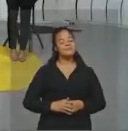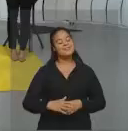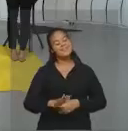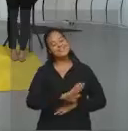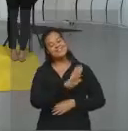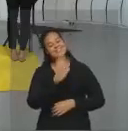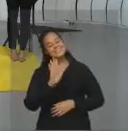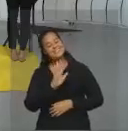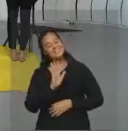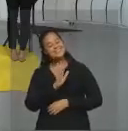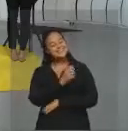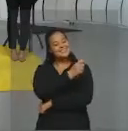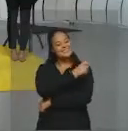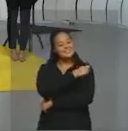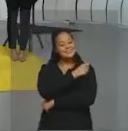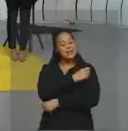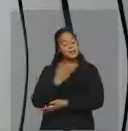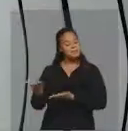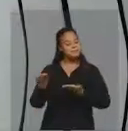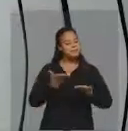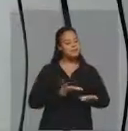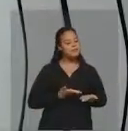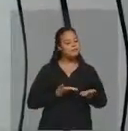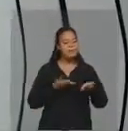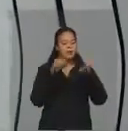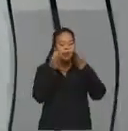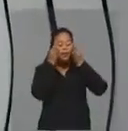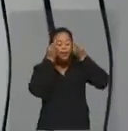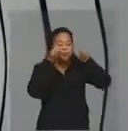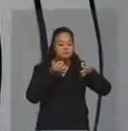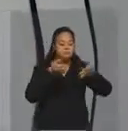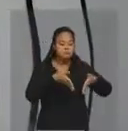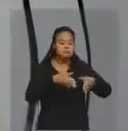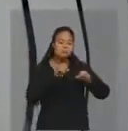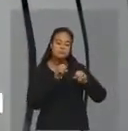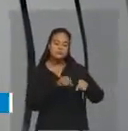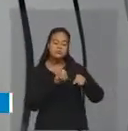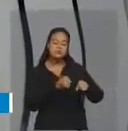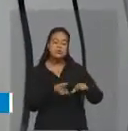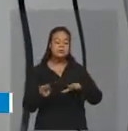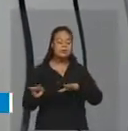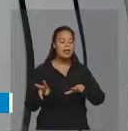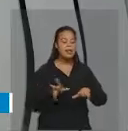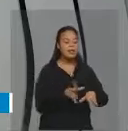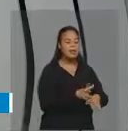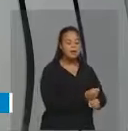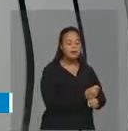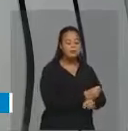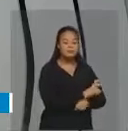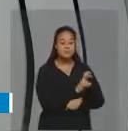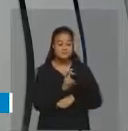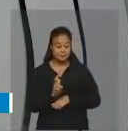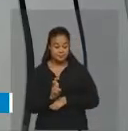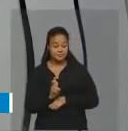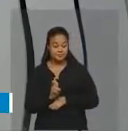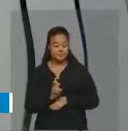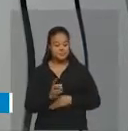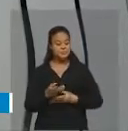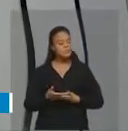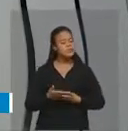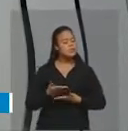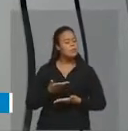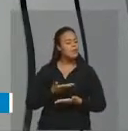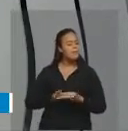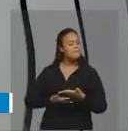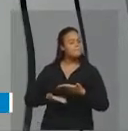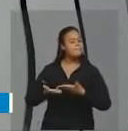Olá, estudante! Seja bem-vindo ao Se Liga na Educação, nessa semana de acolhimento do PET 5. E para que você faça uma boa transição para o